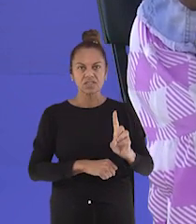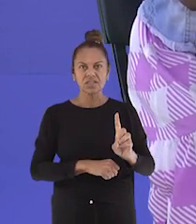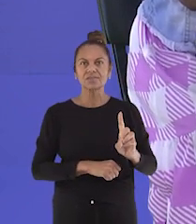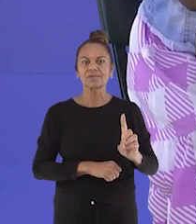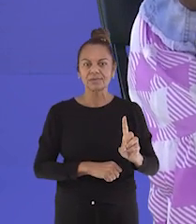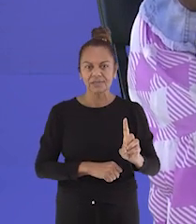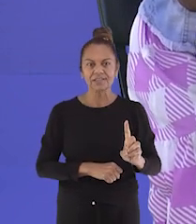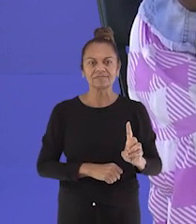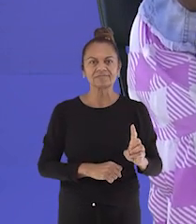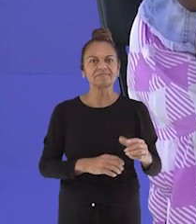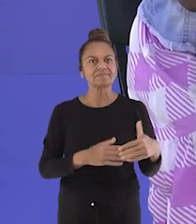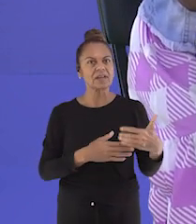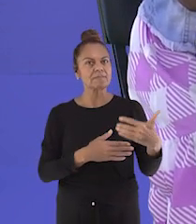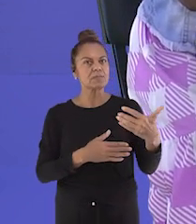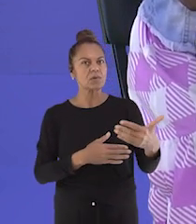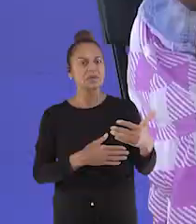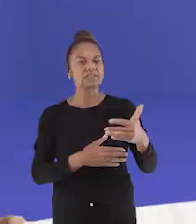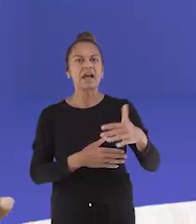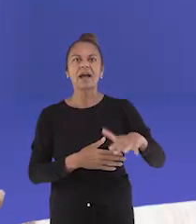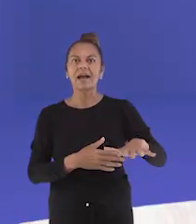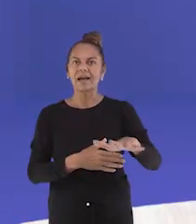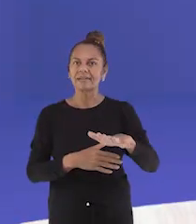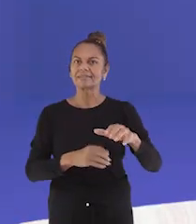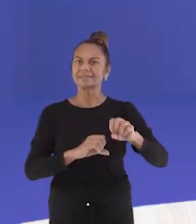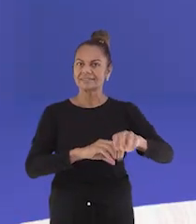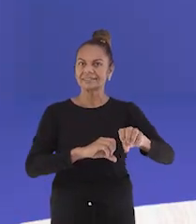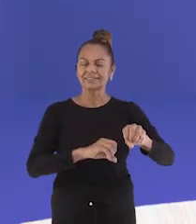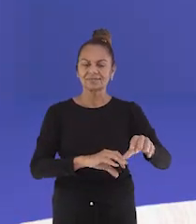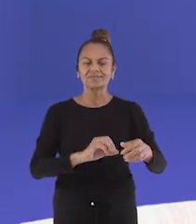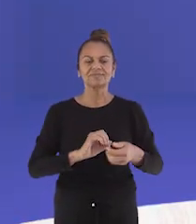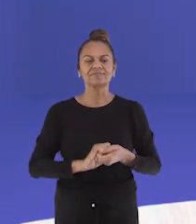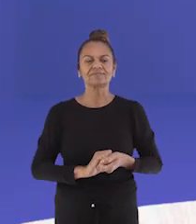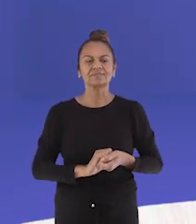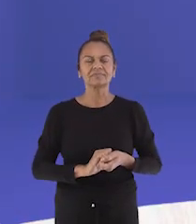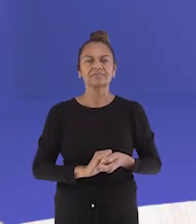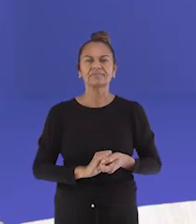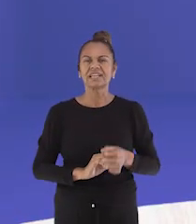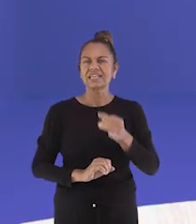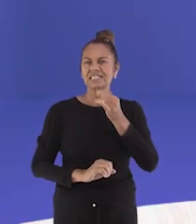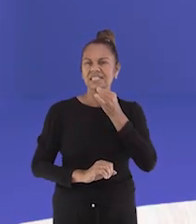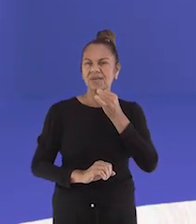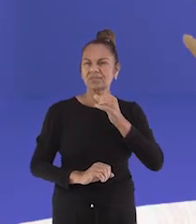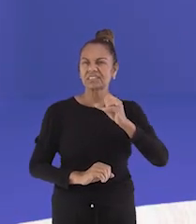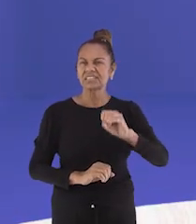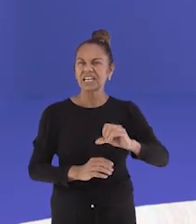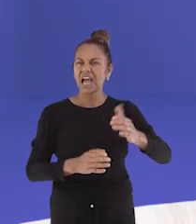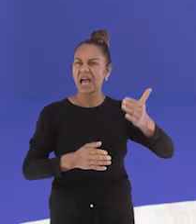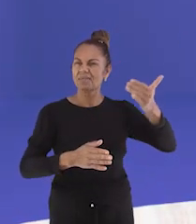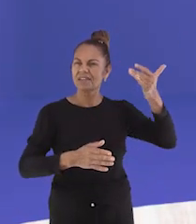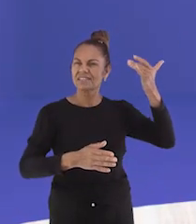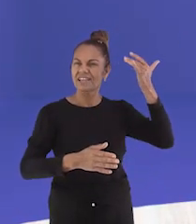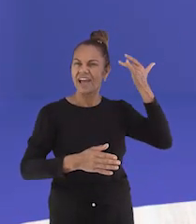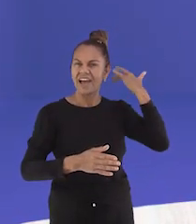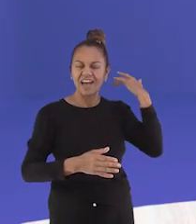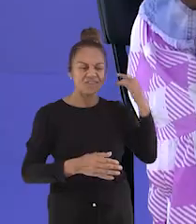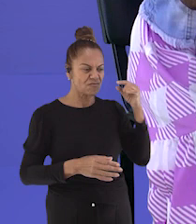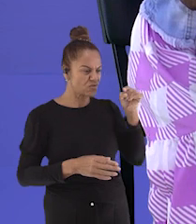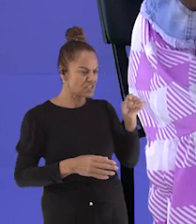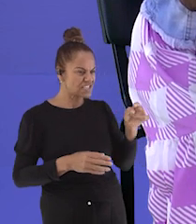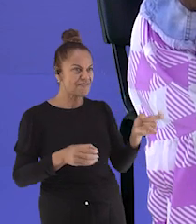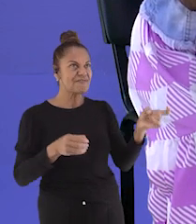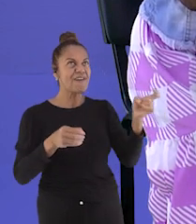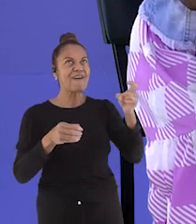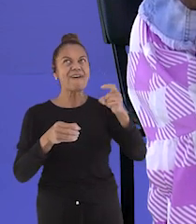meu percurso na educação. Se o tempo voltasse atrás, você escolheria uma outra profissão?